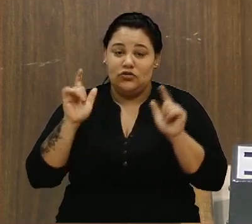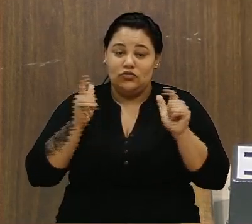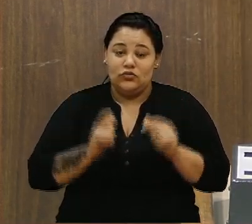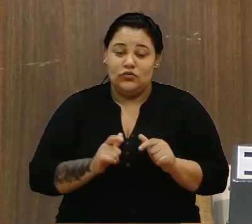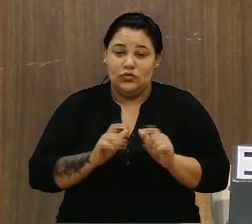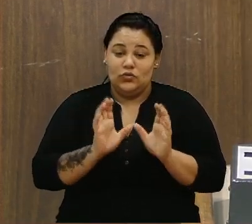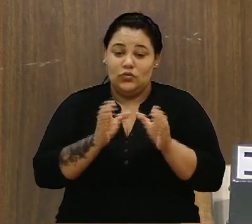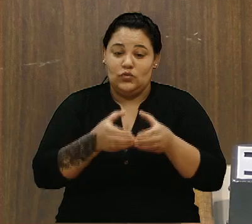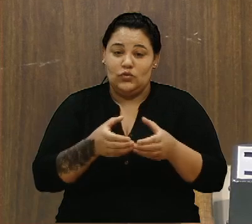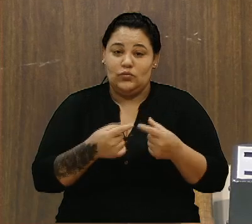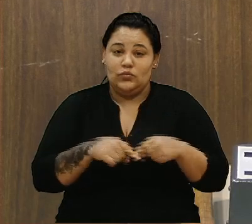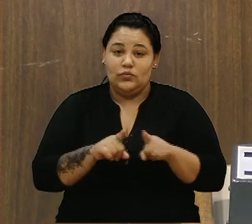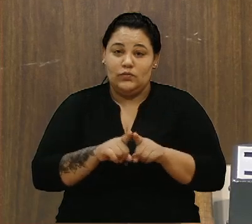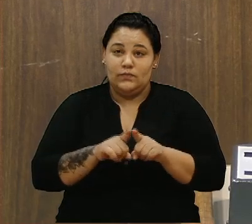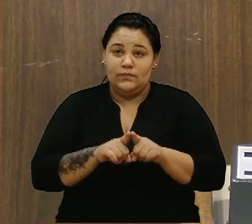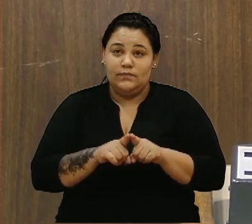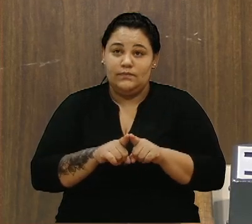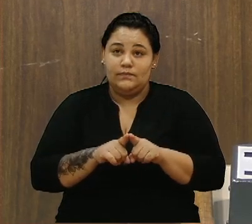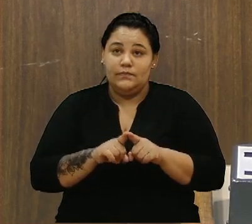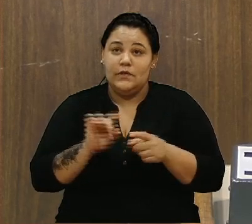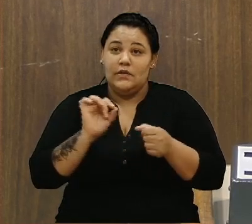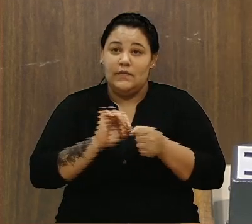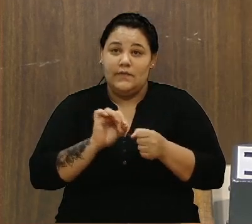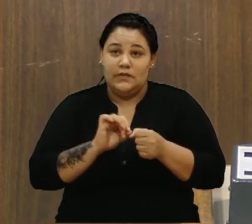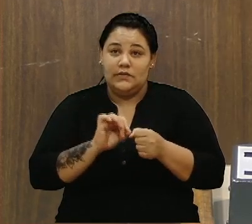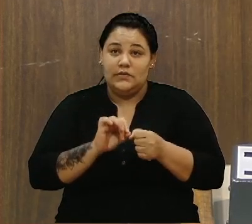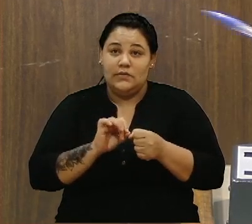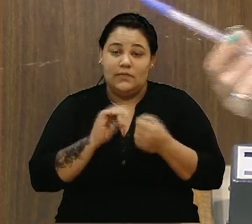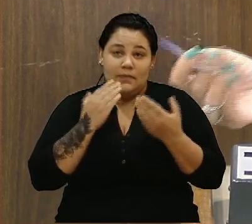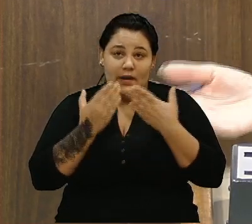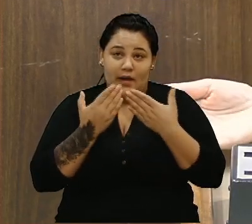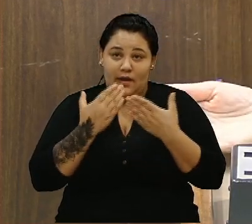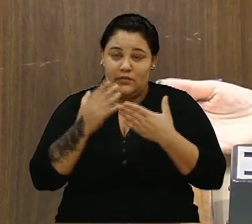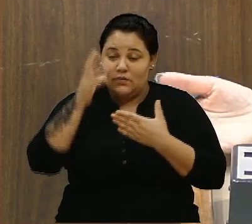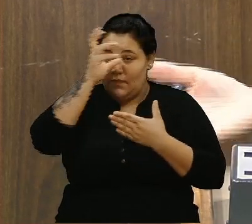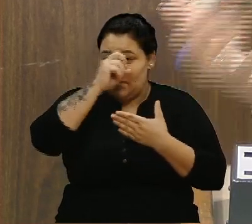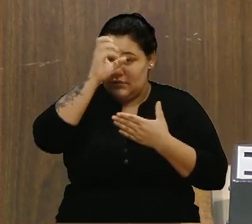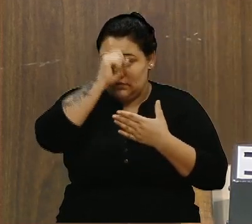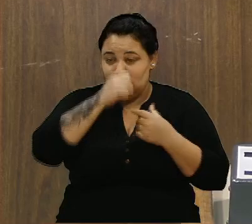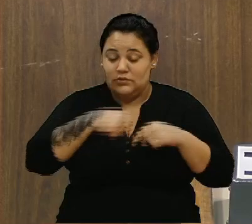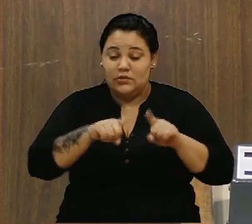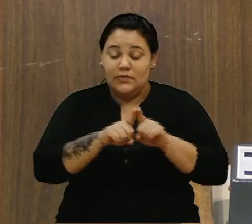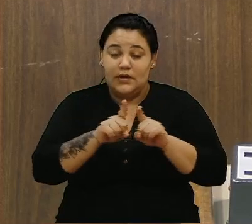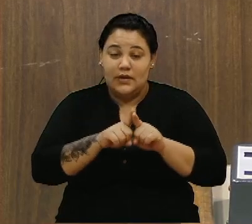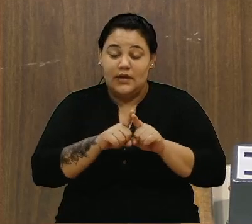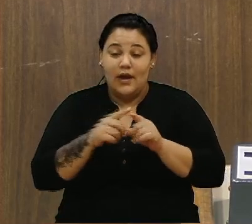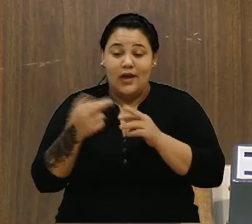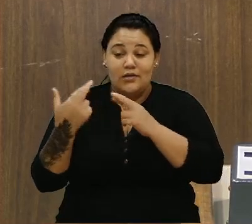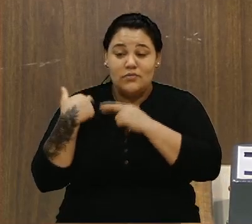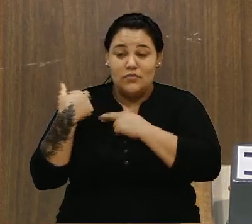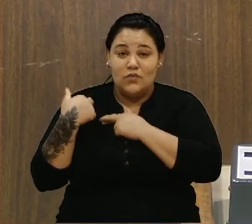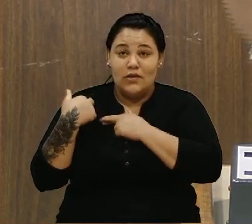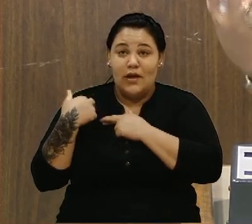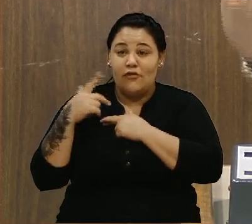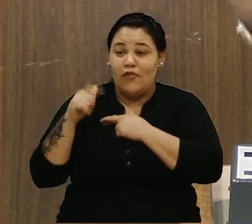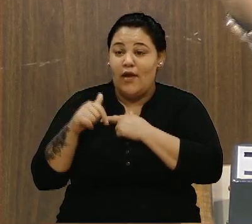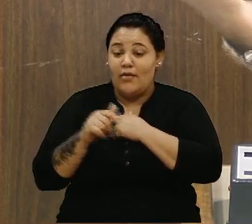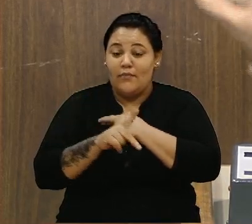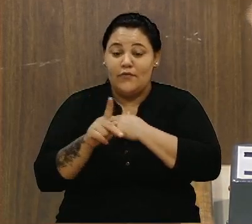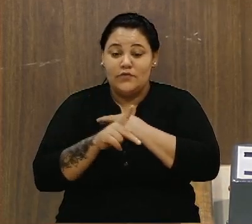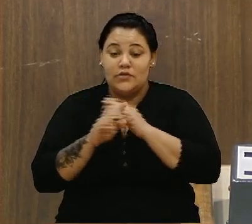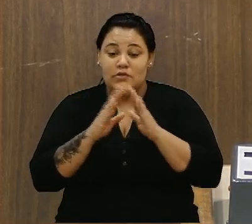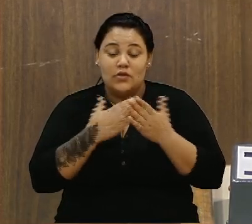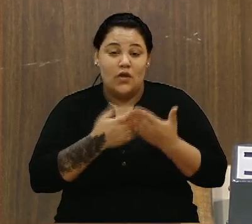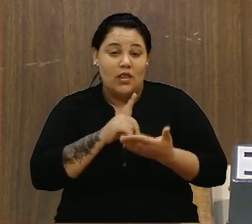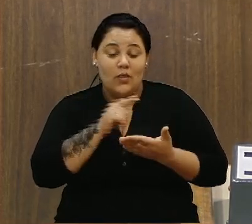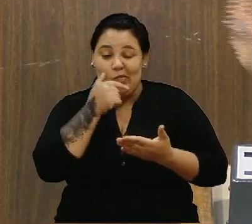Depois a gente vai fazer o levantamento e a aprendizagem fica lá embaixo, a responsabilidade são das professoras da escola que não